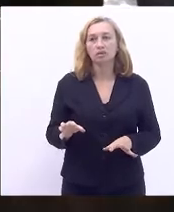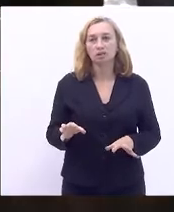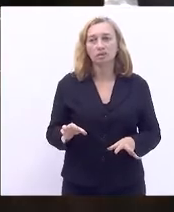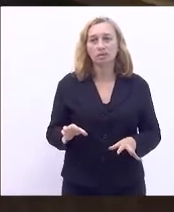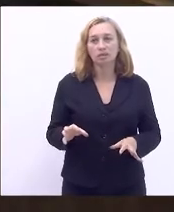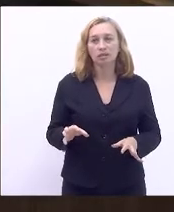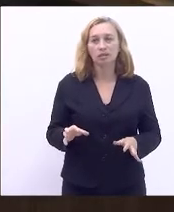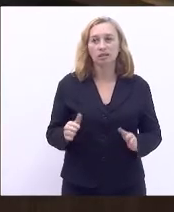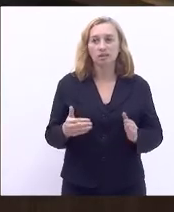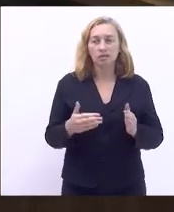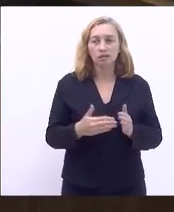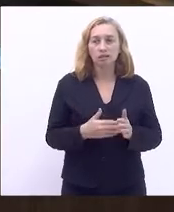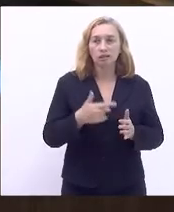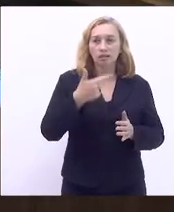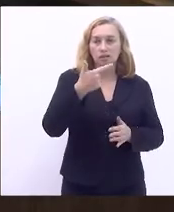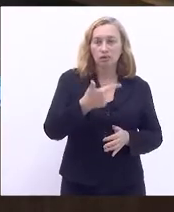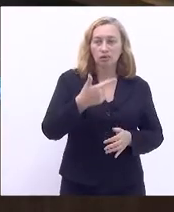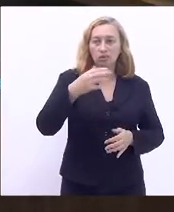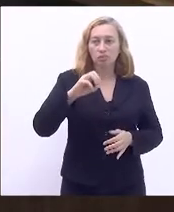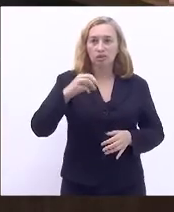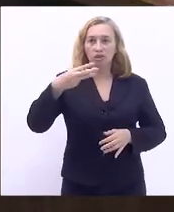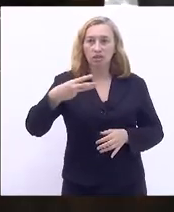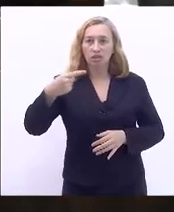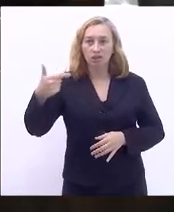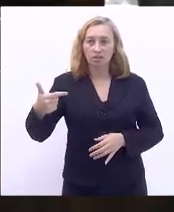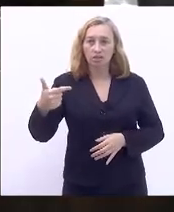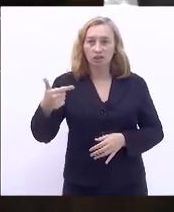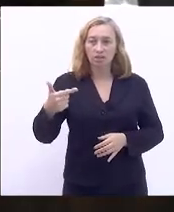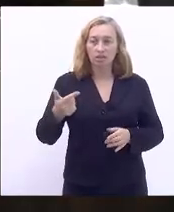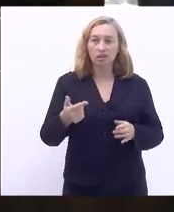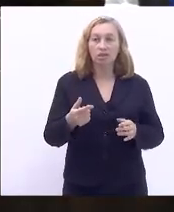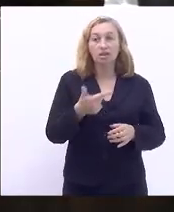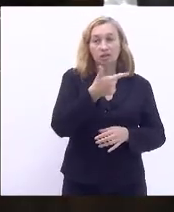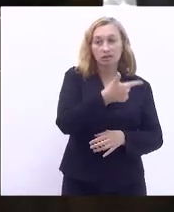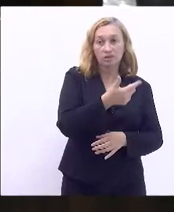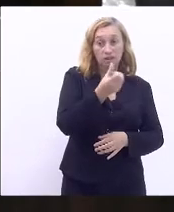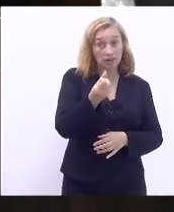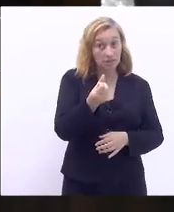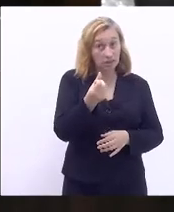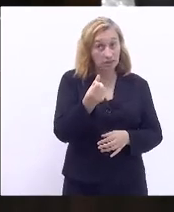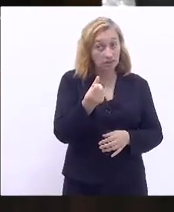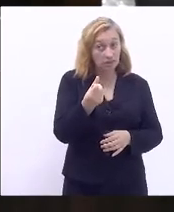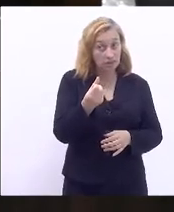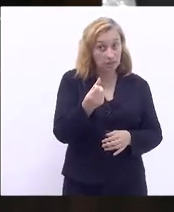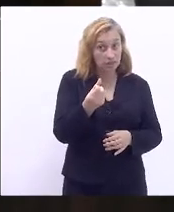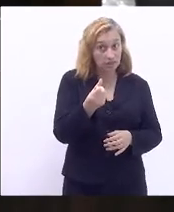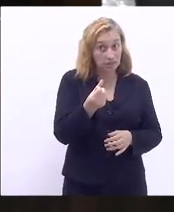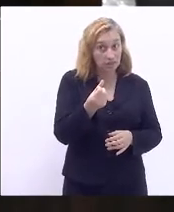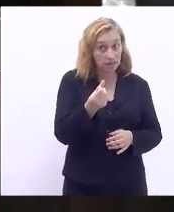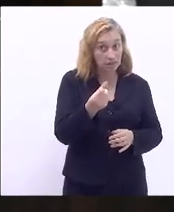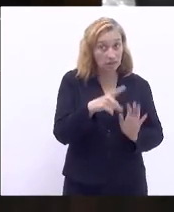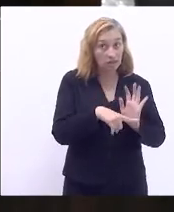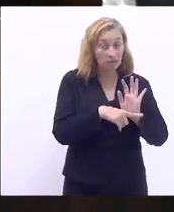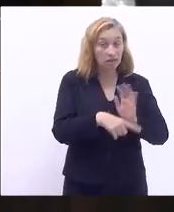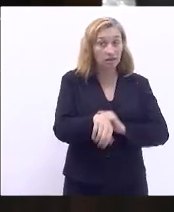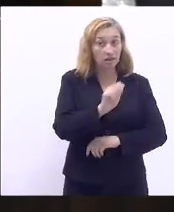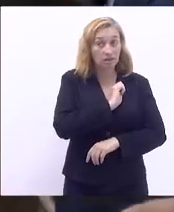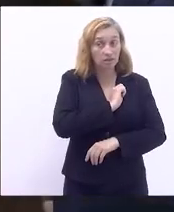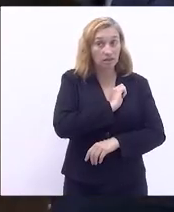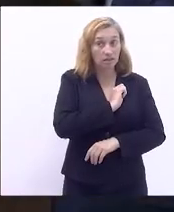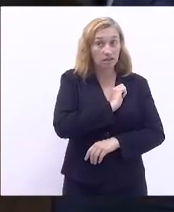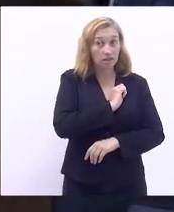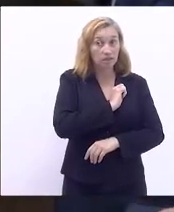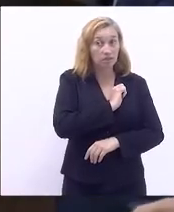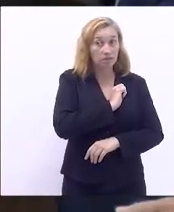Até 2032, não é isso? Estamos estendendo de 26 o benefício fiscal para garantir... Desde que